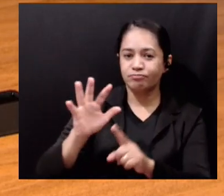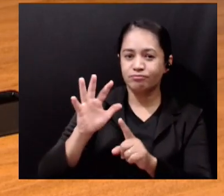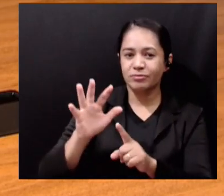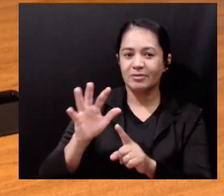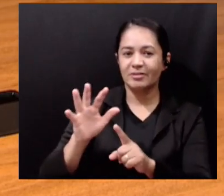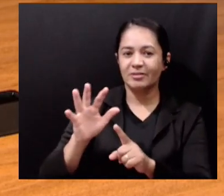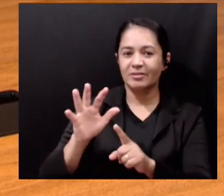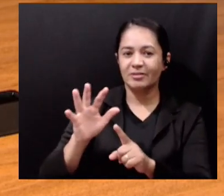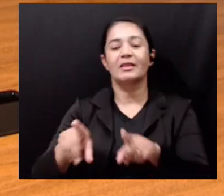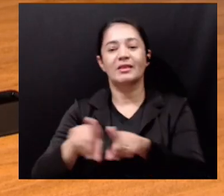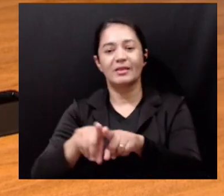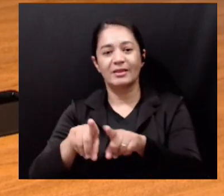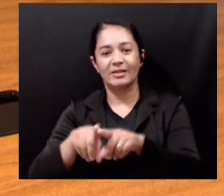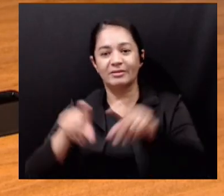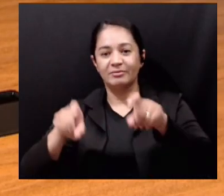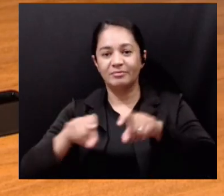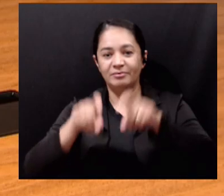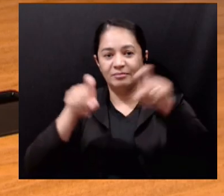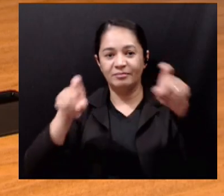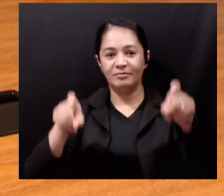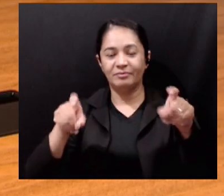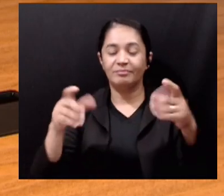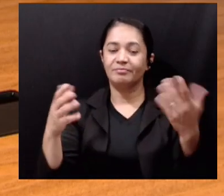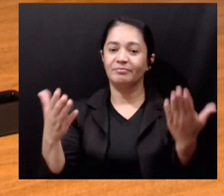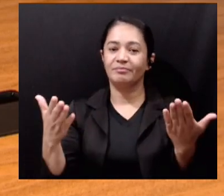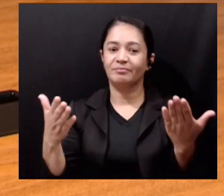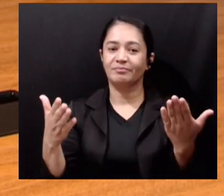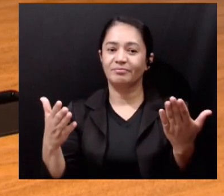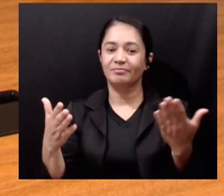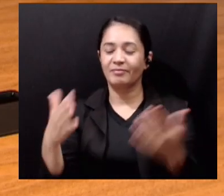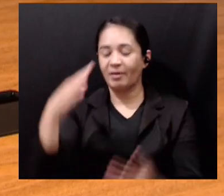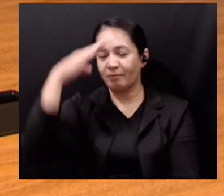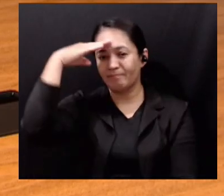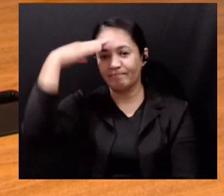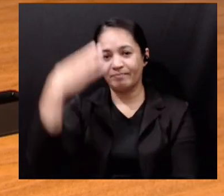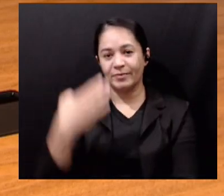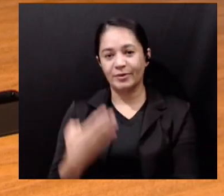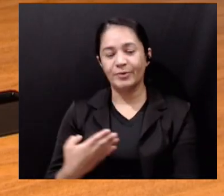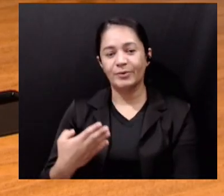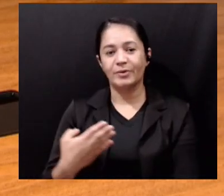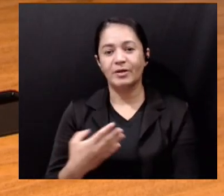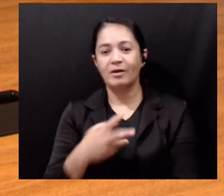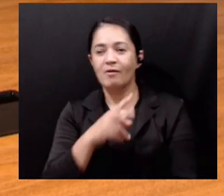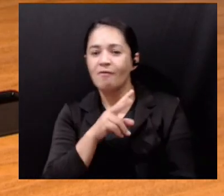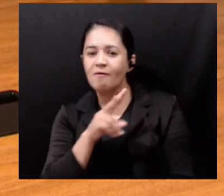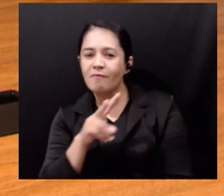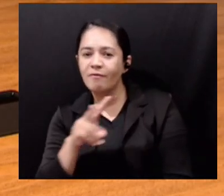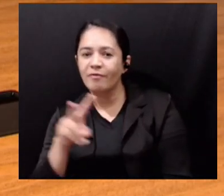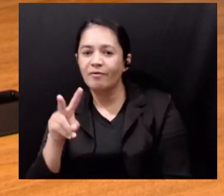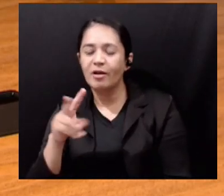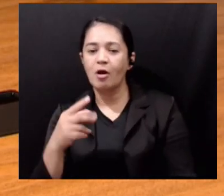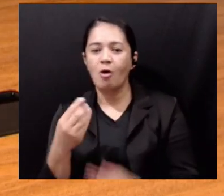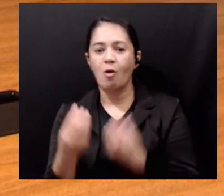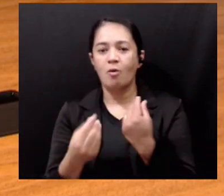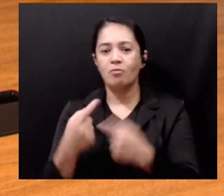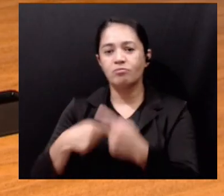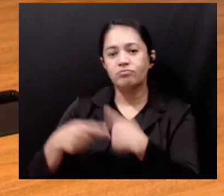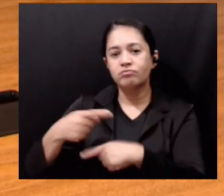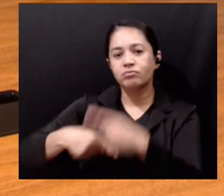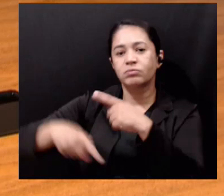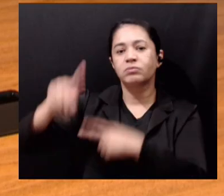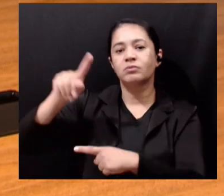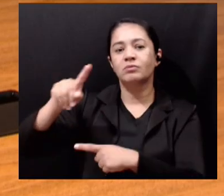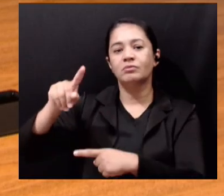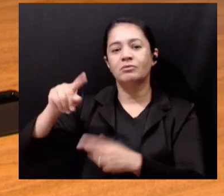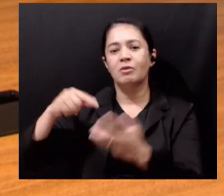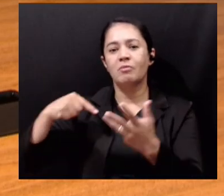né? Então, é uma grande honra ir lá e ver como que esses avanços em satélites e tudo mais, e telescópios